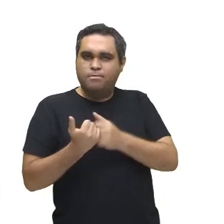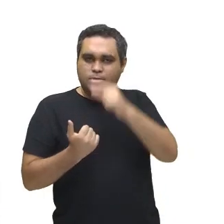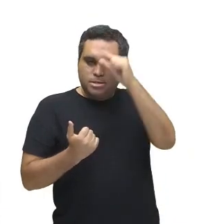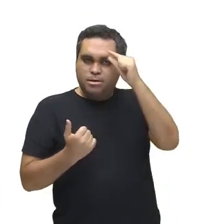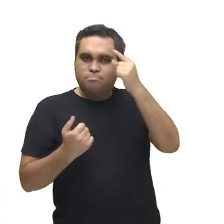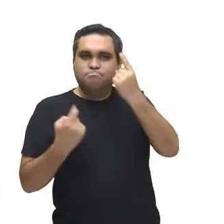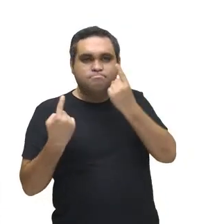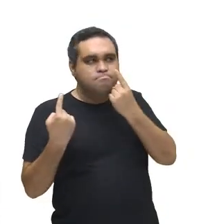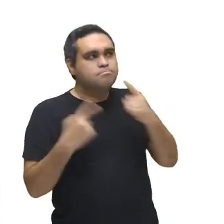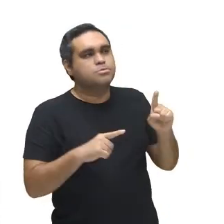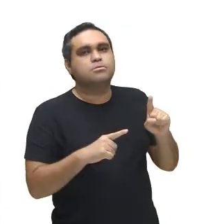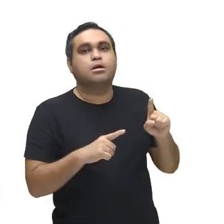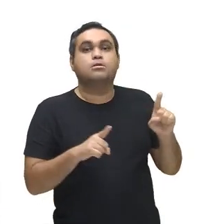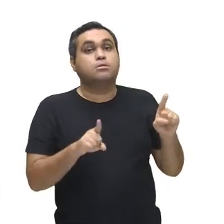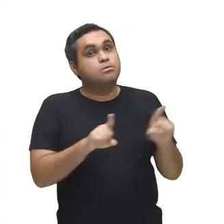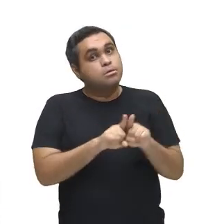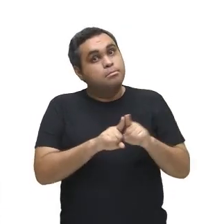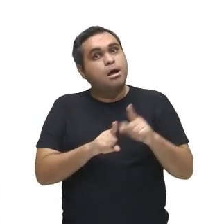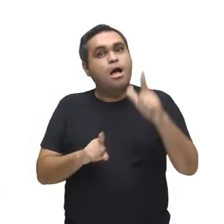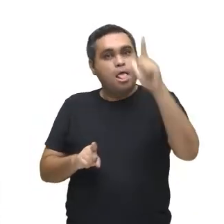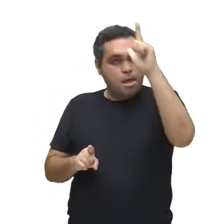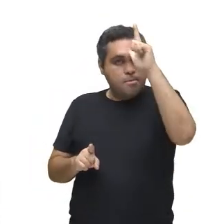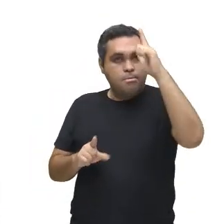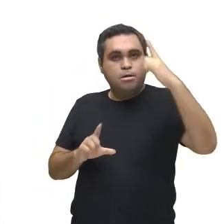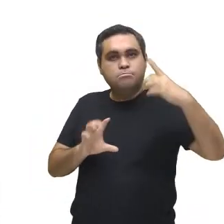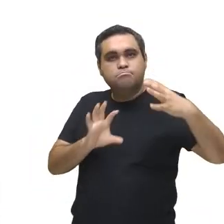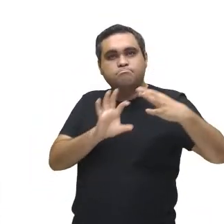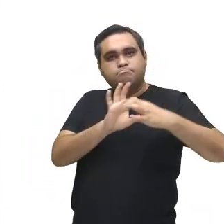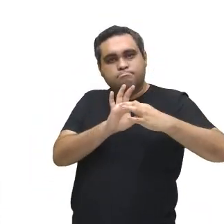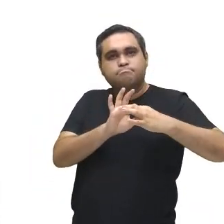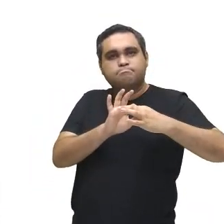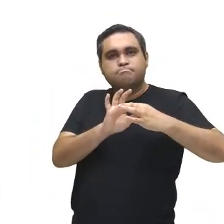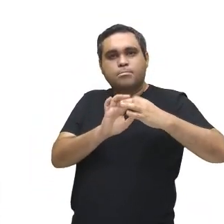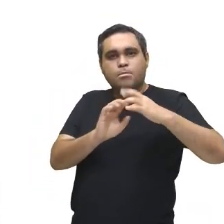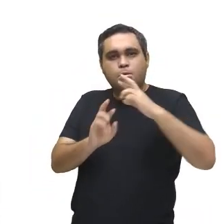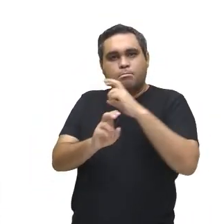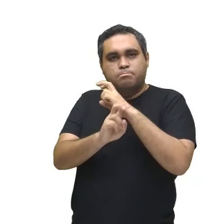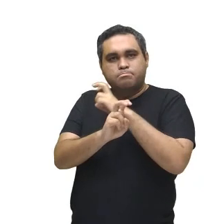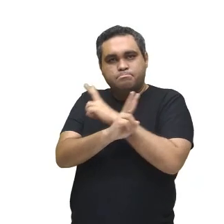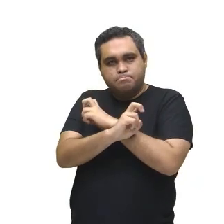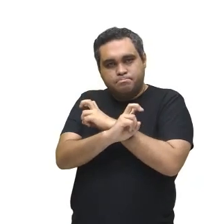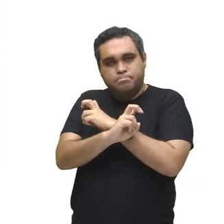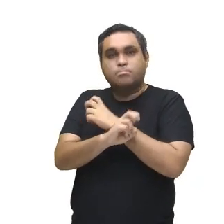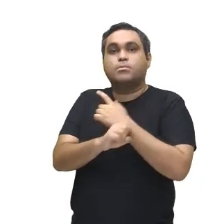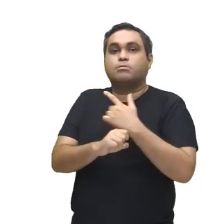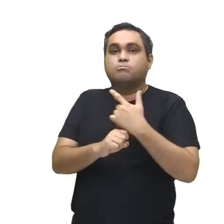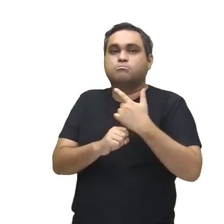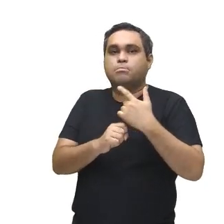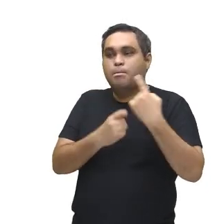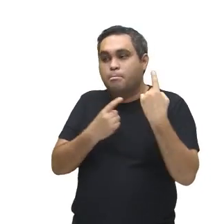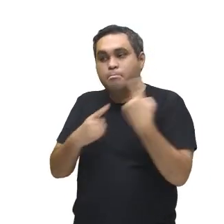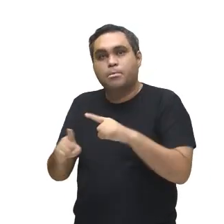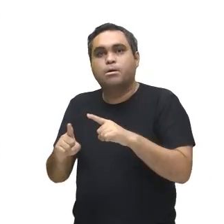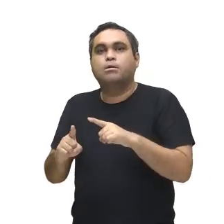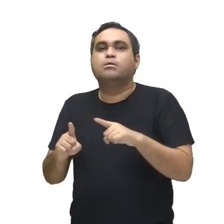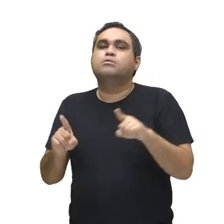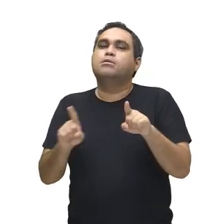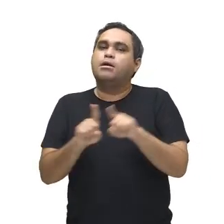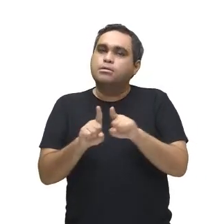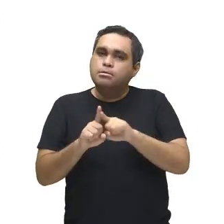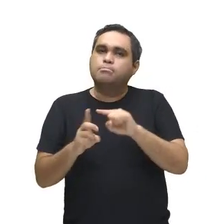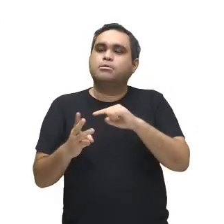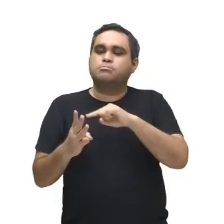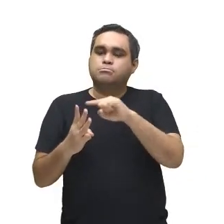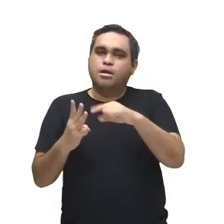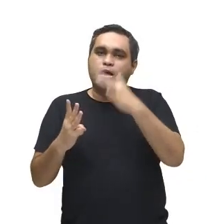Alemanha declarou guerra à Rússia, que, por sua vez, tinha como aliados tanto o Império